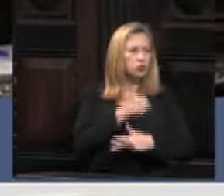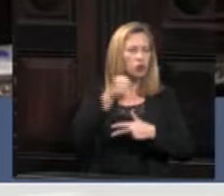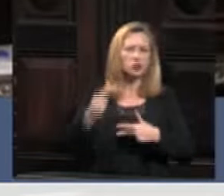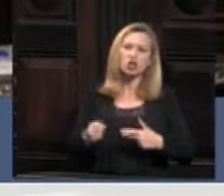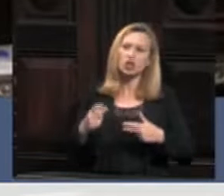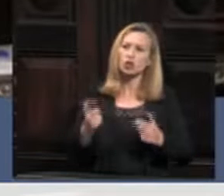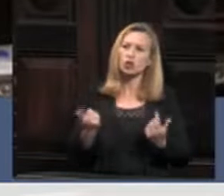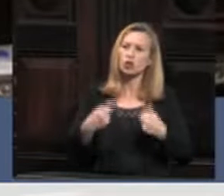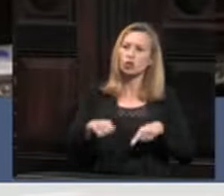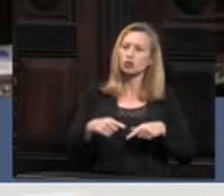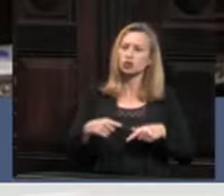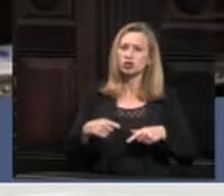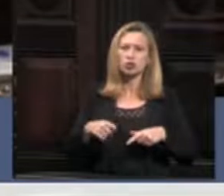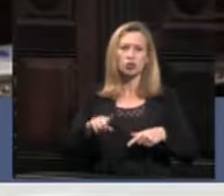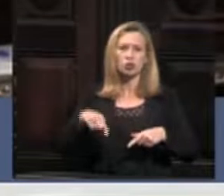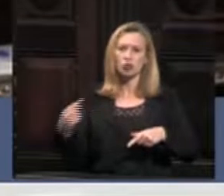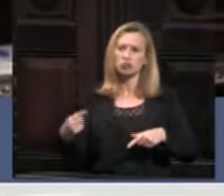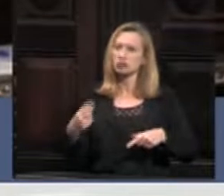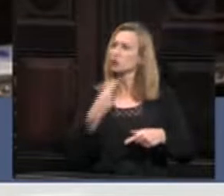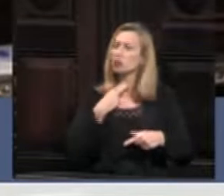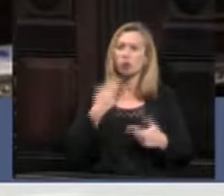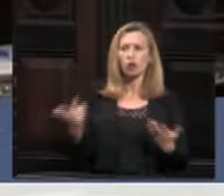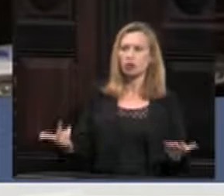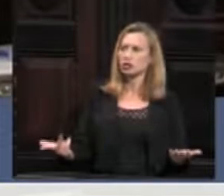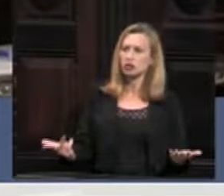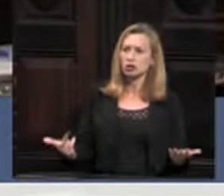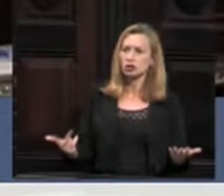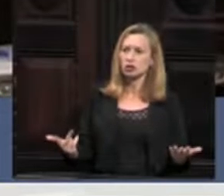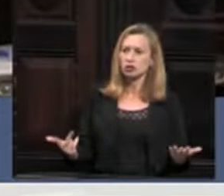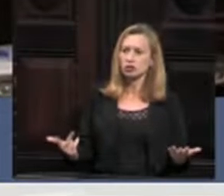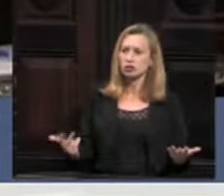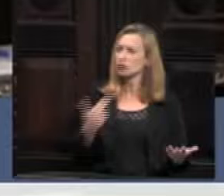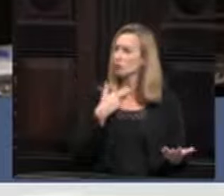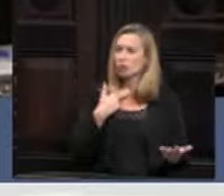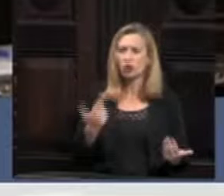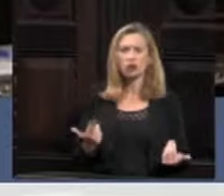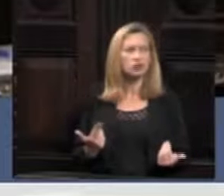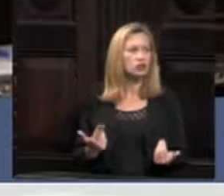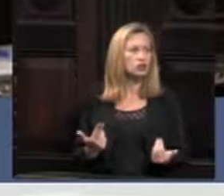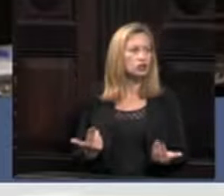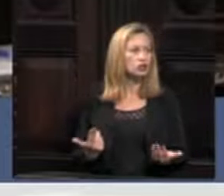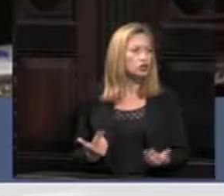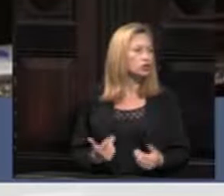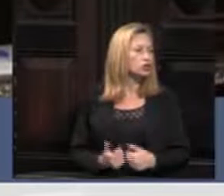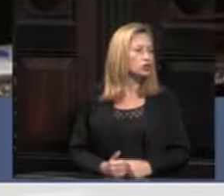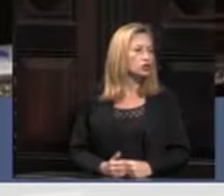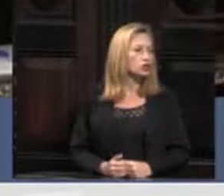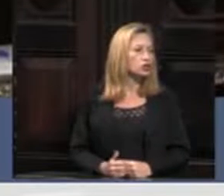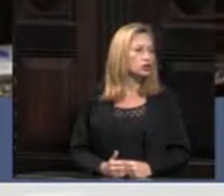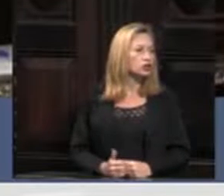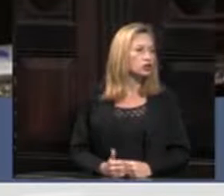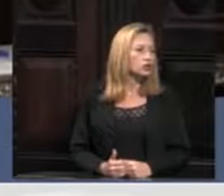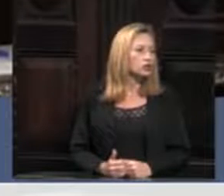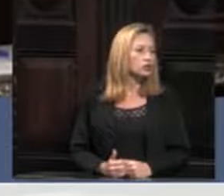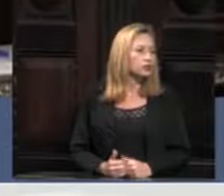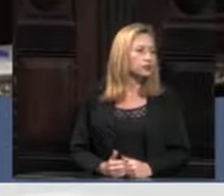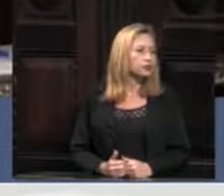esta casa não pode, por uma ação tão clara dos seus membros,